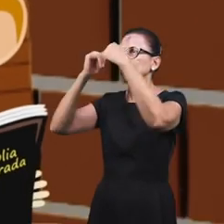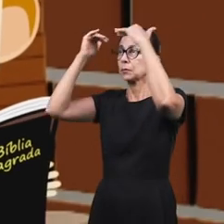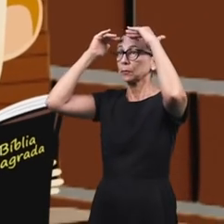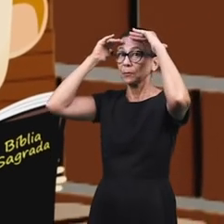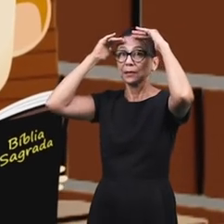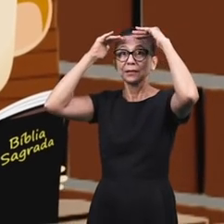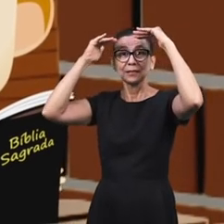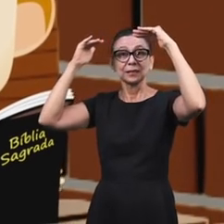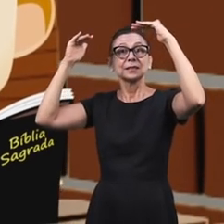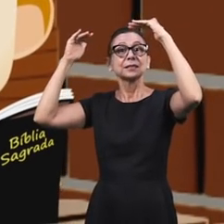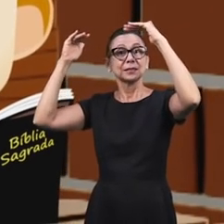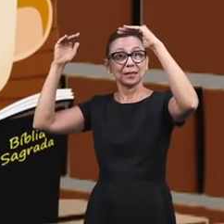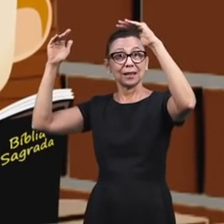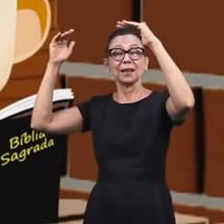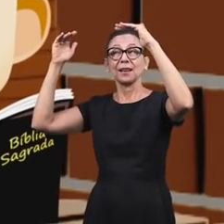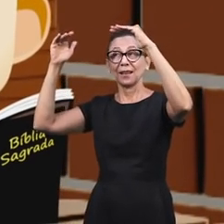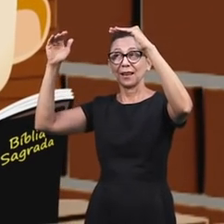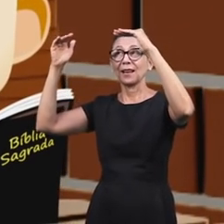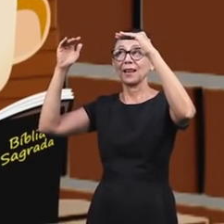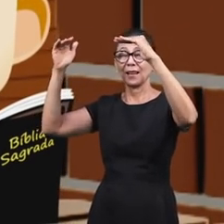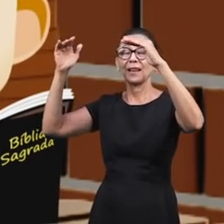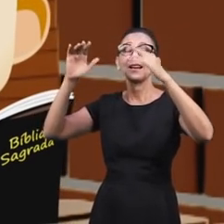tua vontade